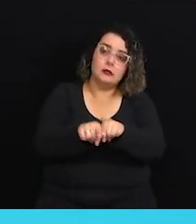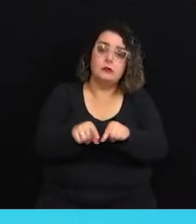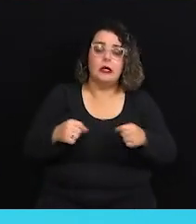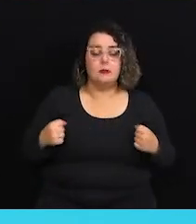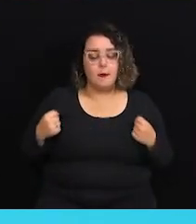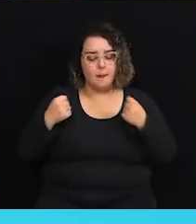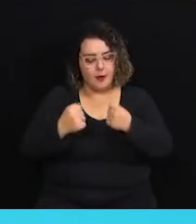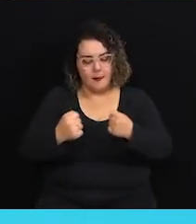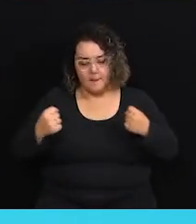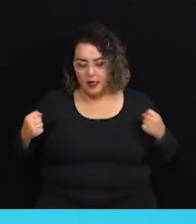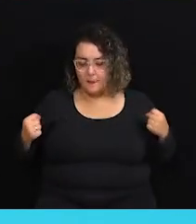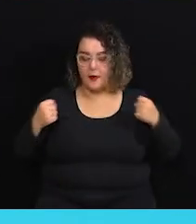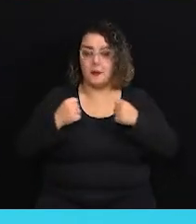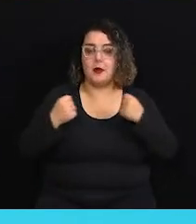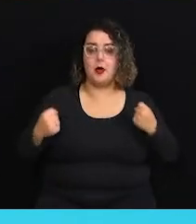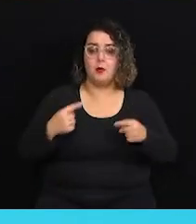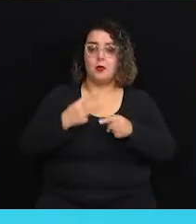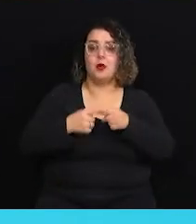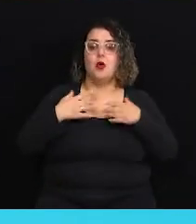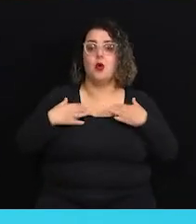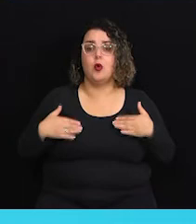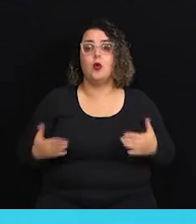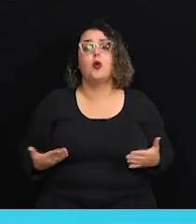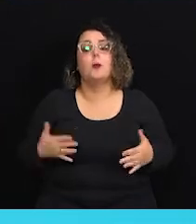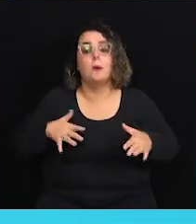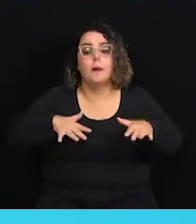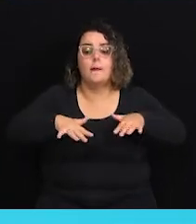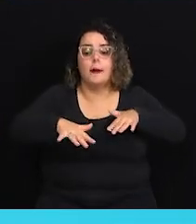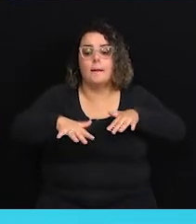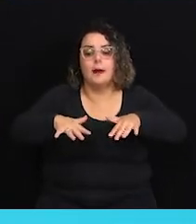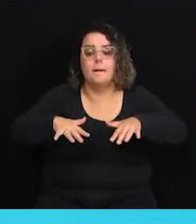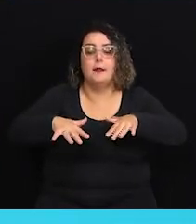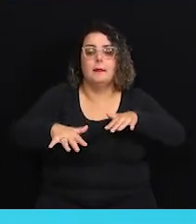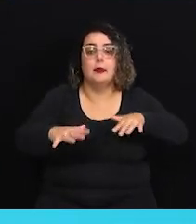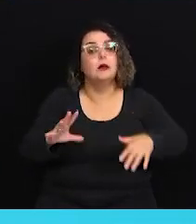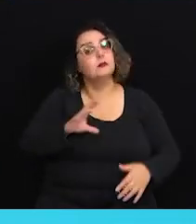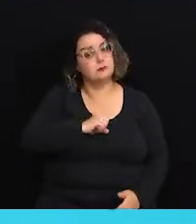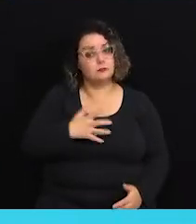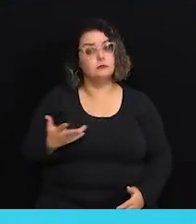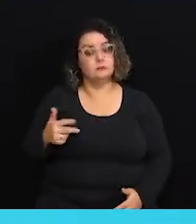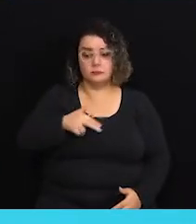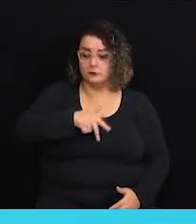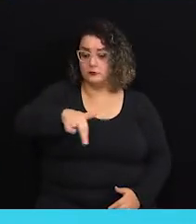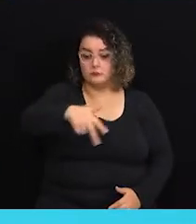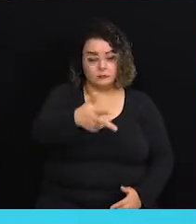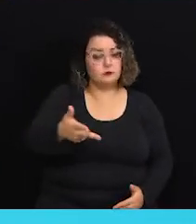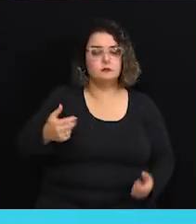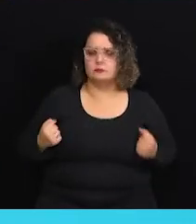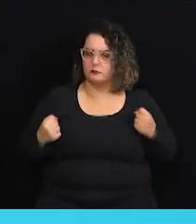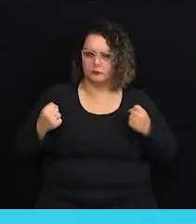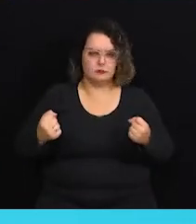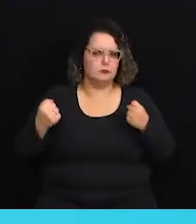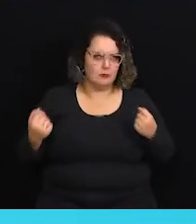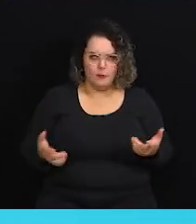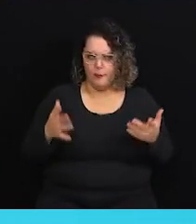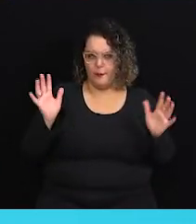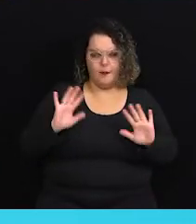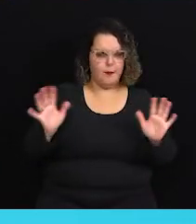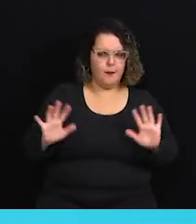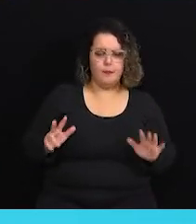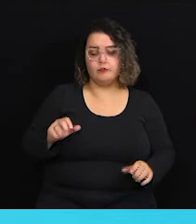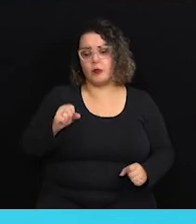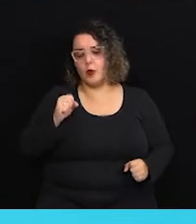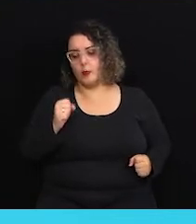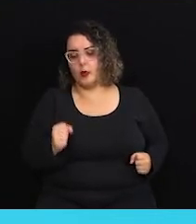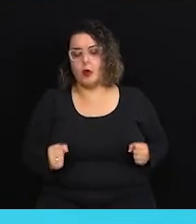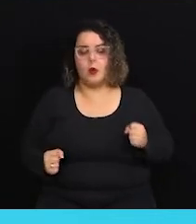precisa movimentar, porque o corpo gosta de movimento. Nós somos feitos para estar em movimento. E não precisa ser nenhuma atividade extenuante. Pode